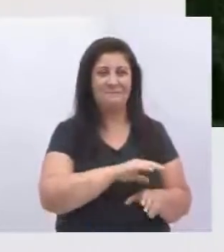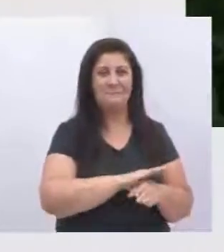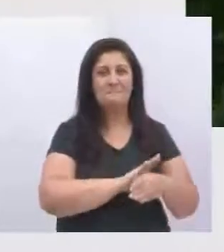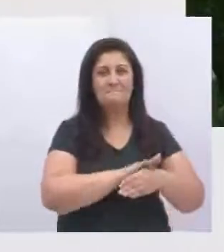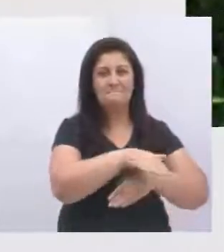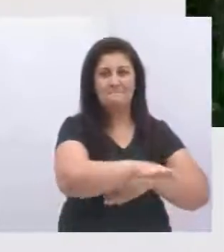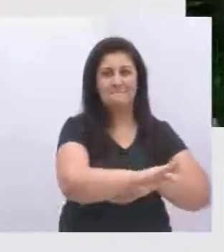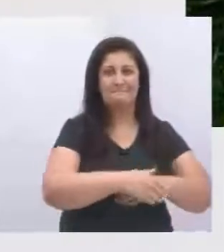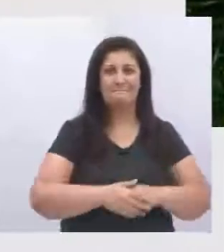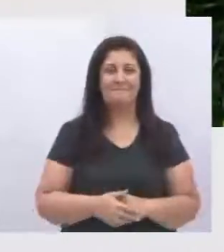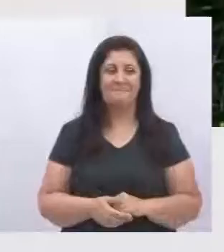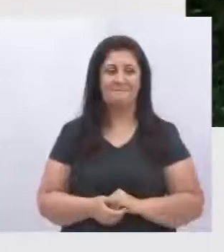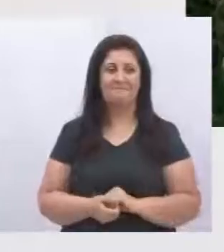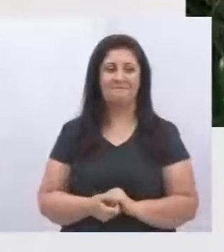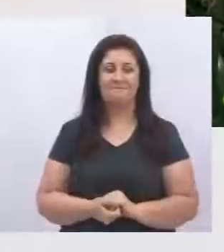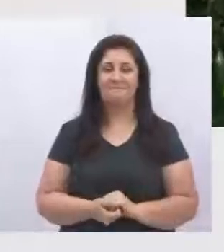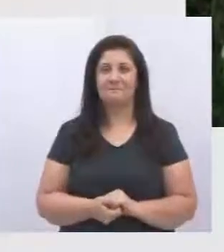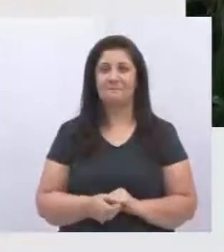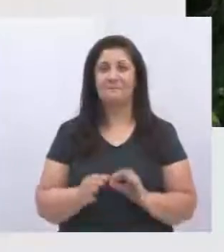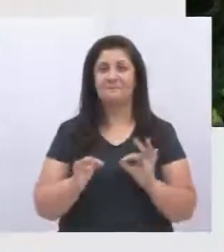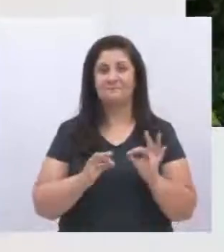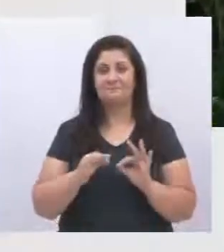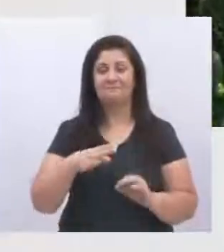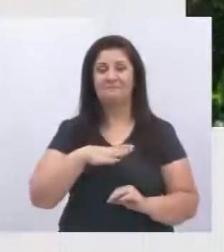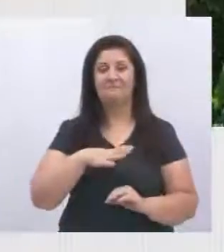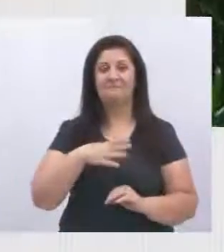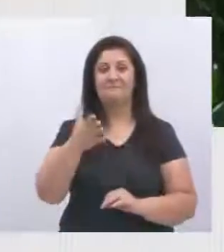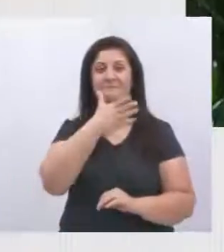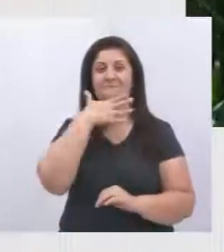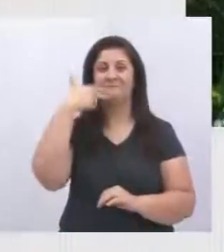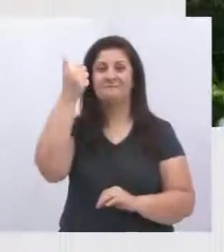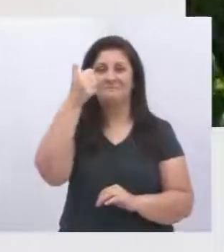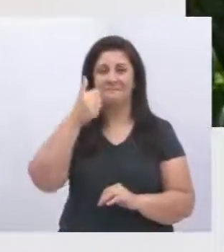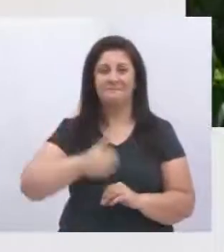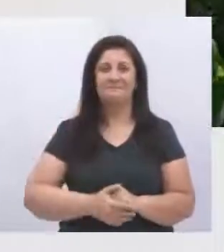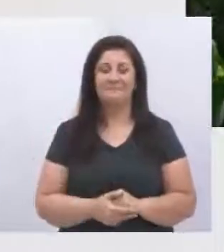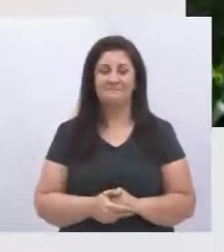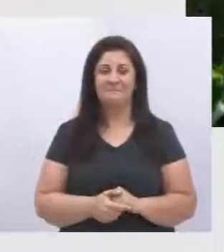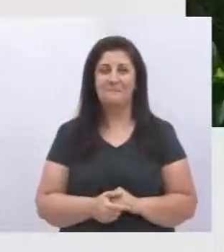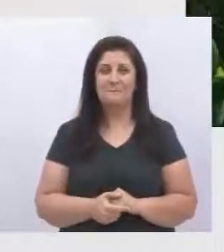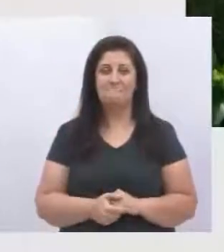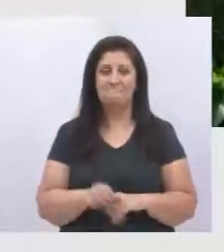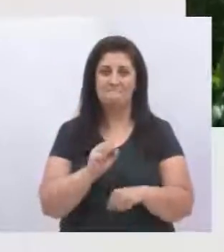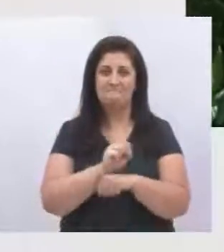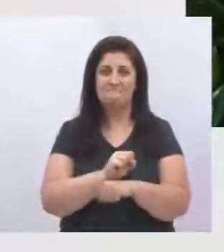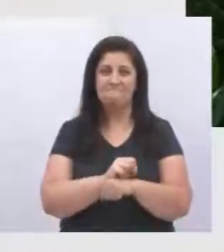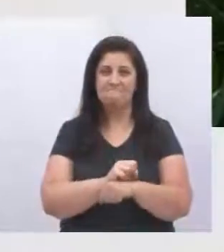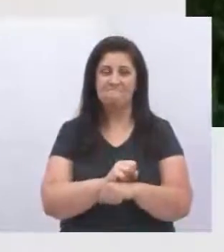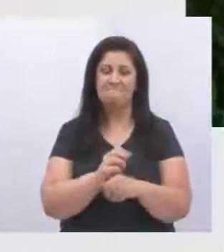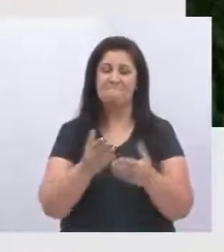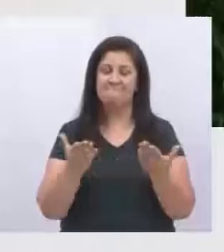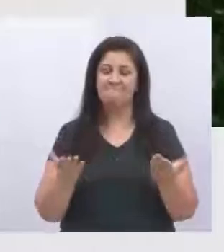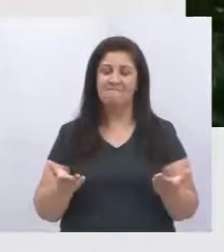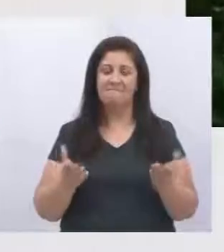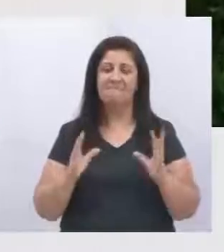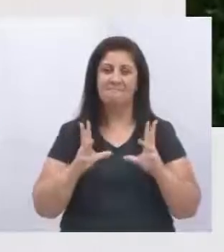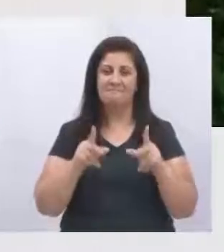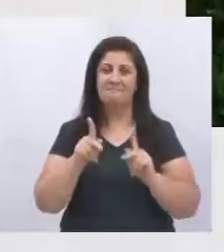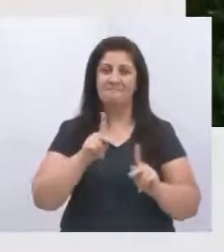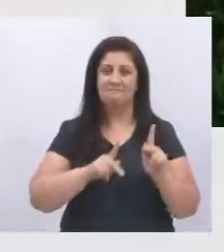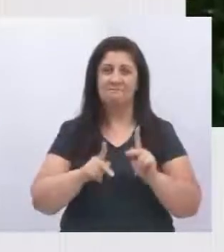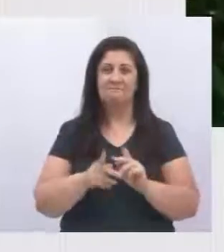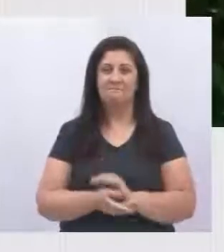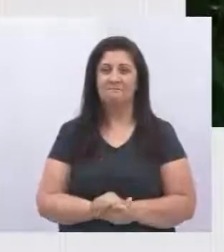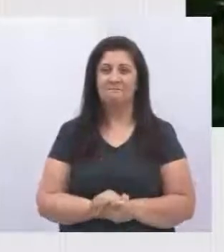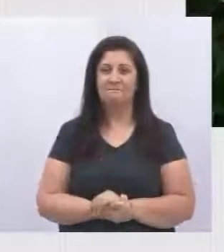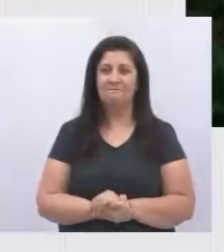construir essa cidade de Jacareí, a melhor cidade do Vale Paraíba. Conto com você e toda a população da cidade de